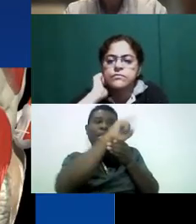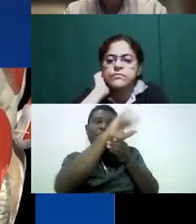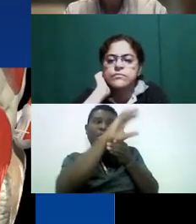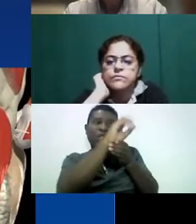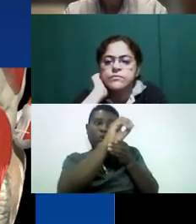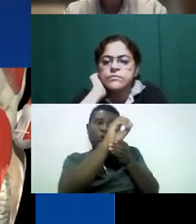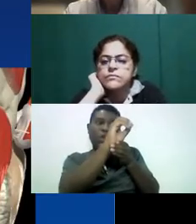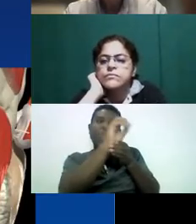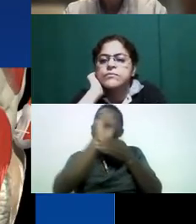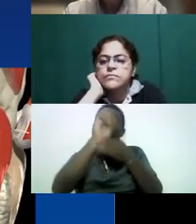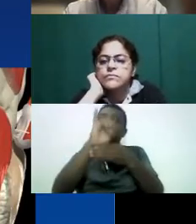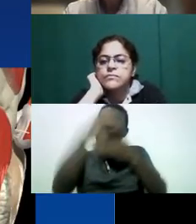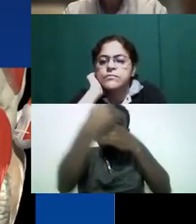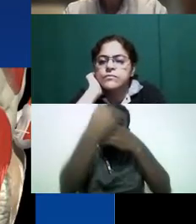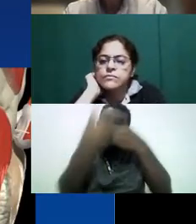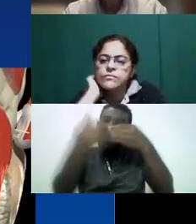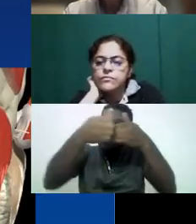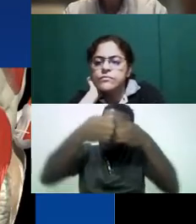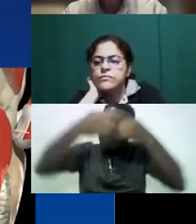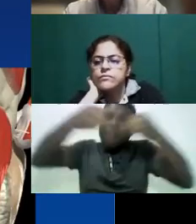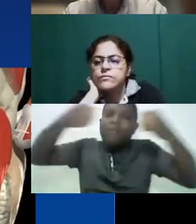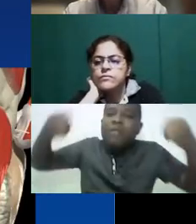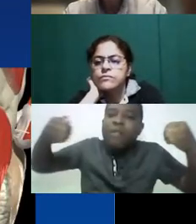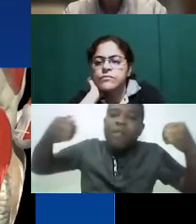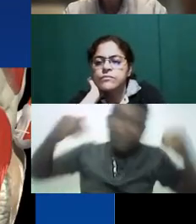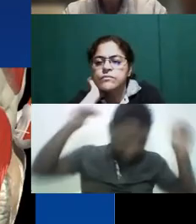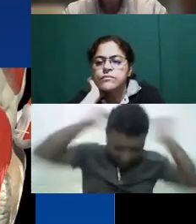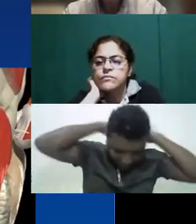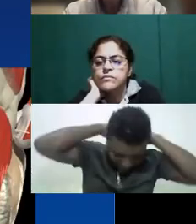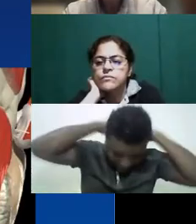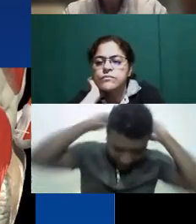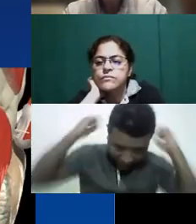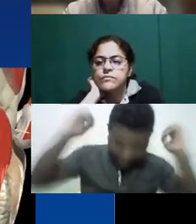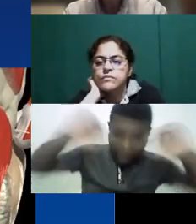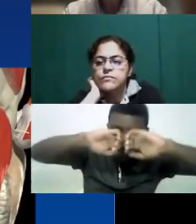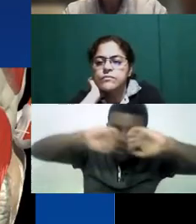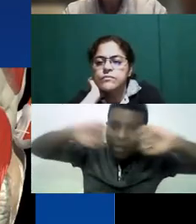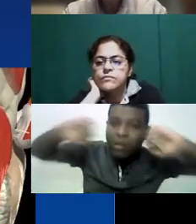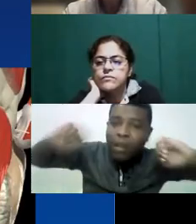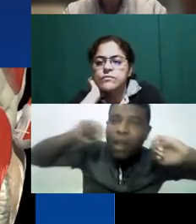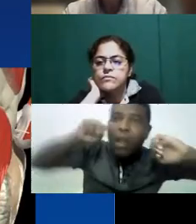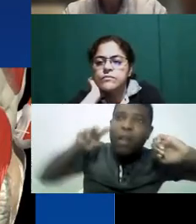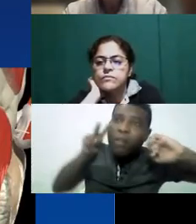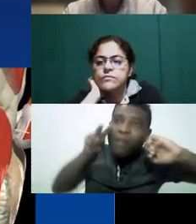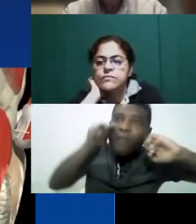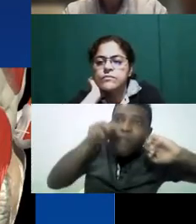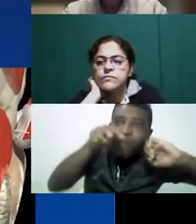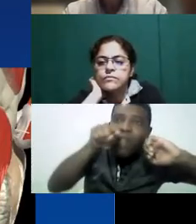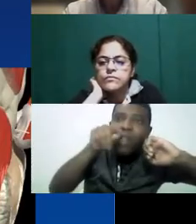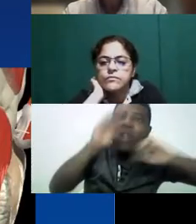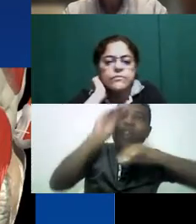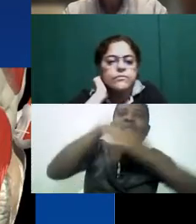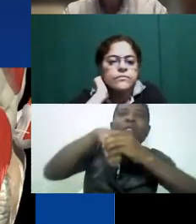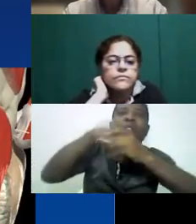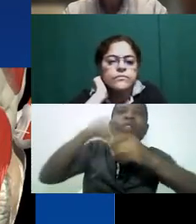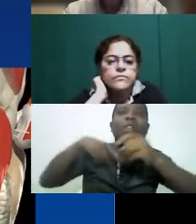esplênio da cabeça. Ele é um extensor das duas colunas, tanto da cervical alta quanto da cervical baixa, e ele